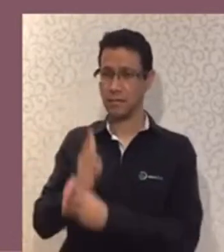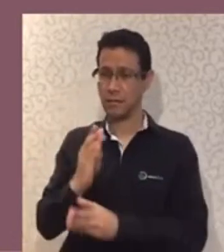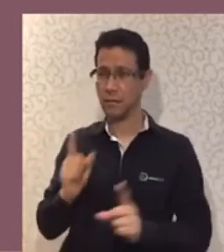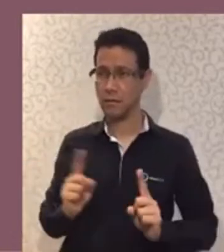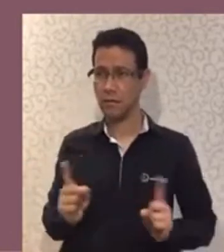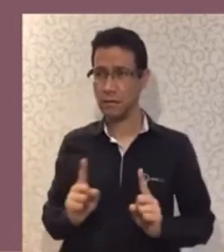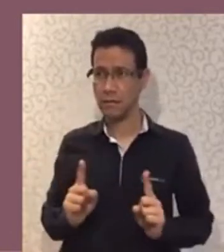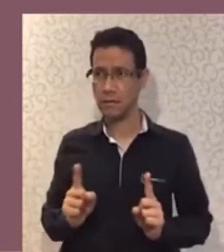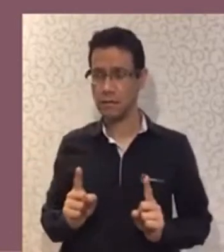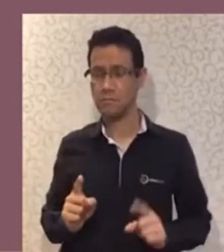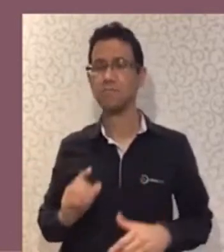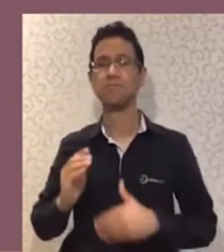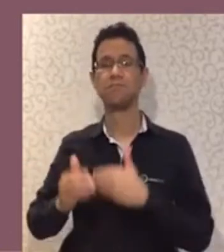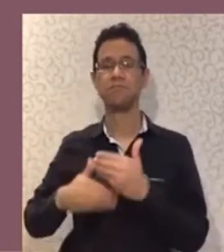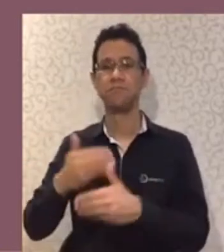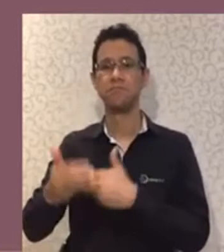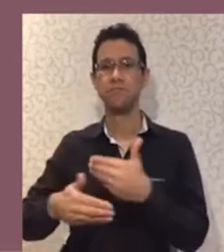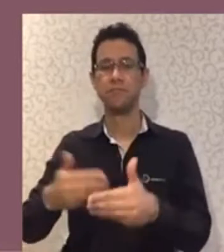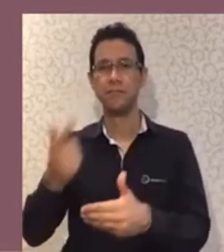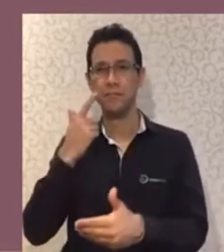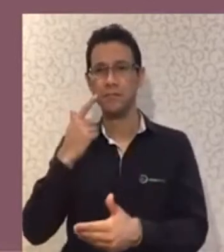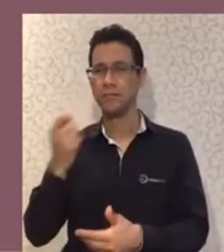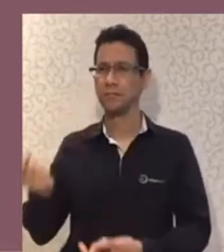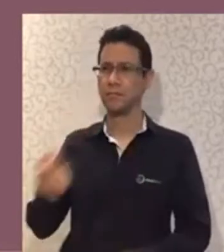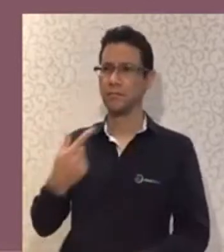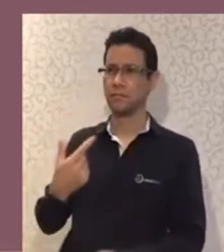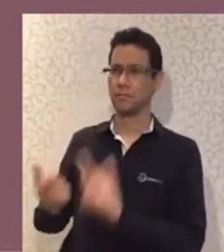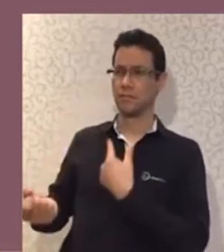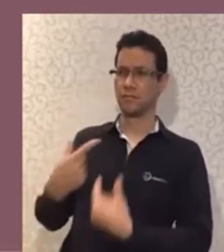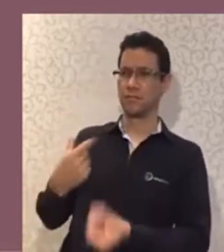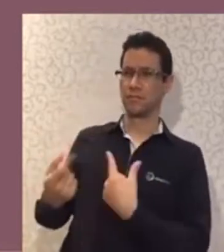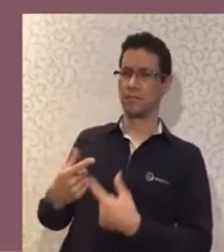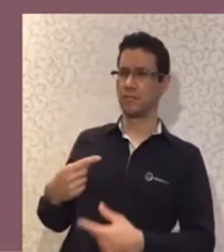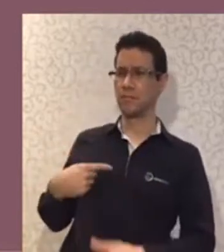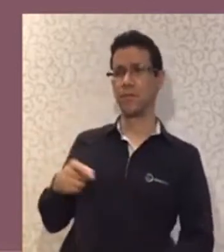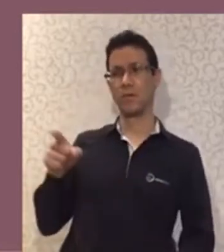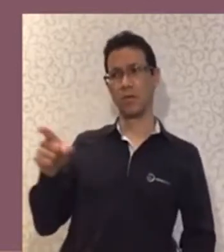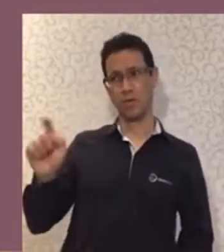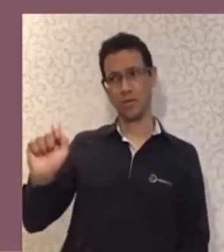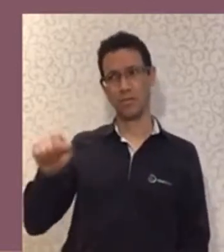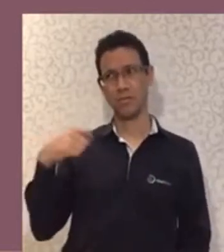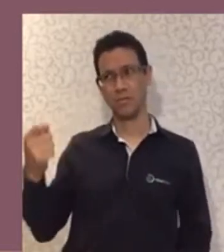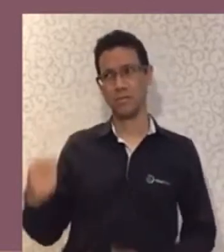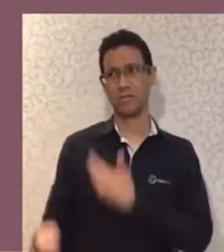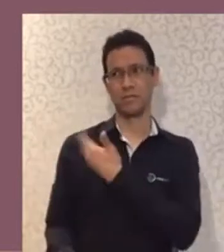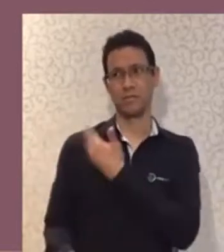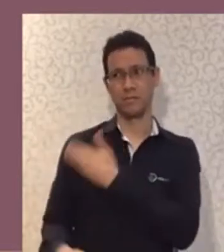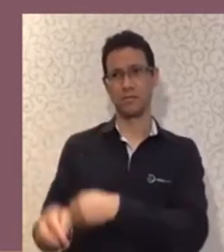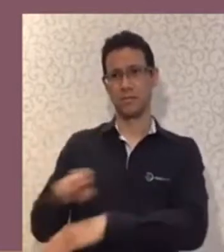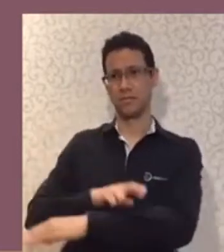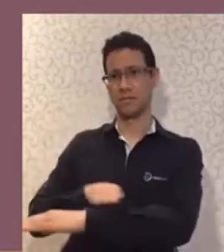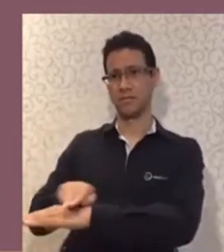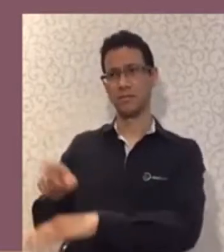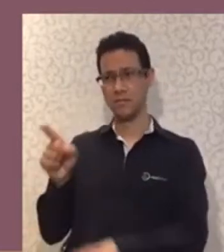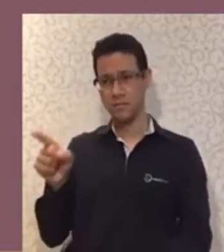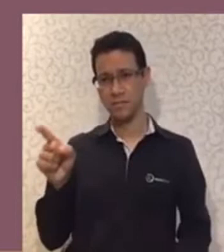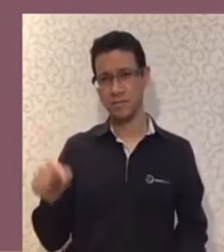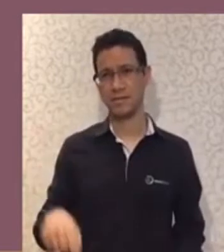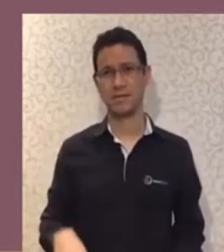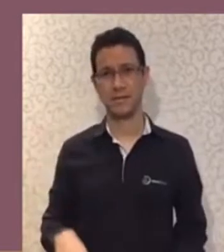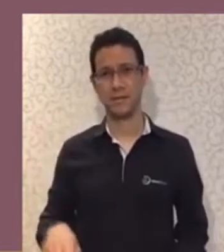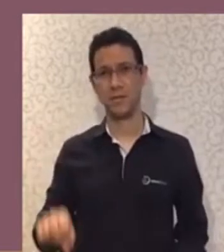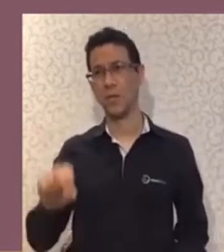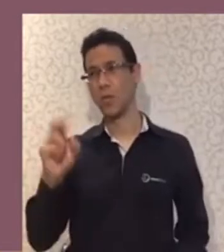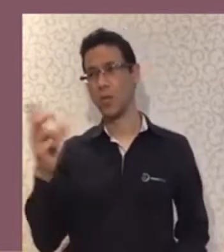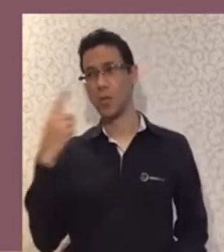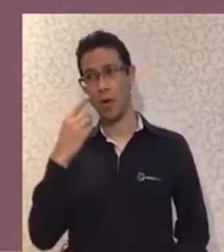recebia a agressão dizia: escuta, tu estás sendo racista. Escuta, tu estás desprezando as mulheres. E não